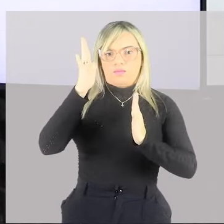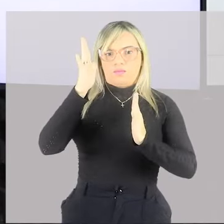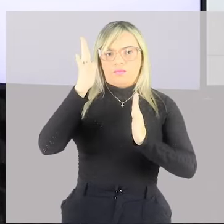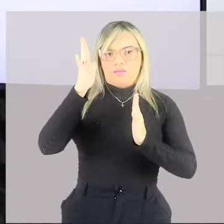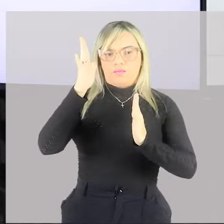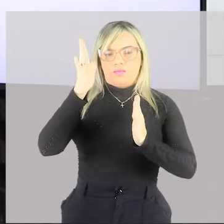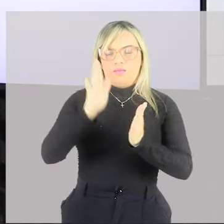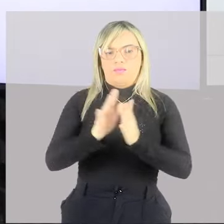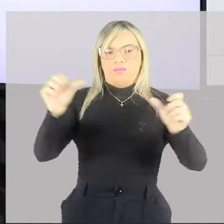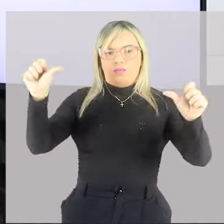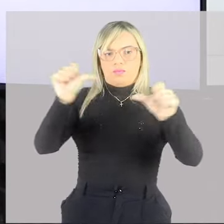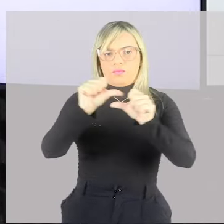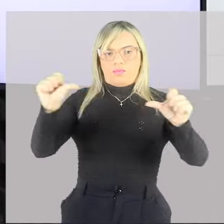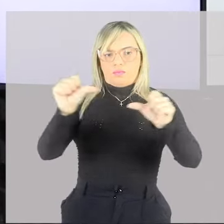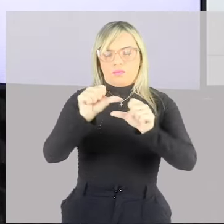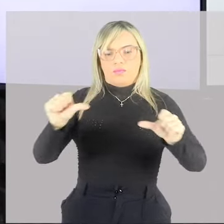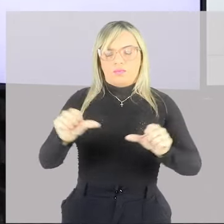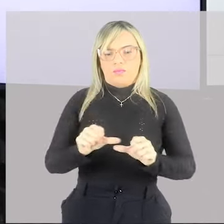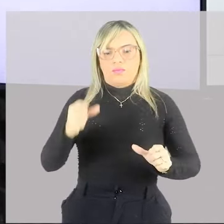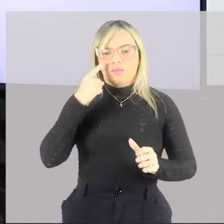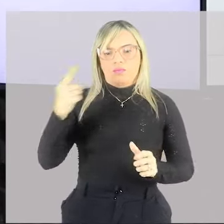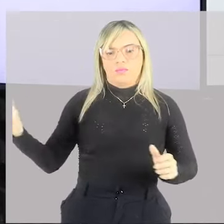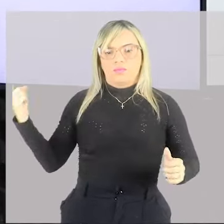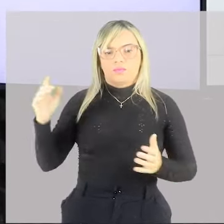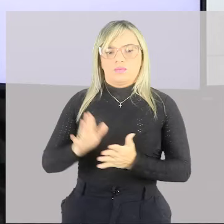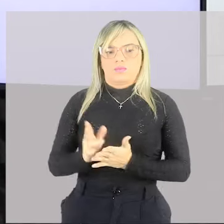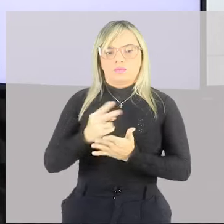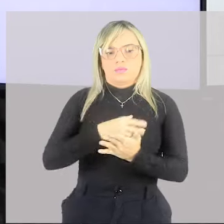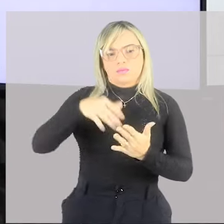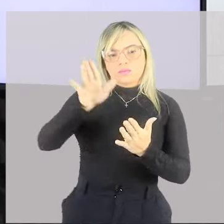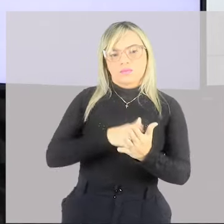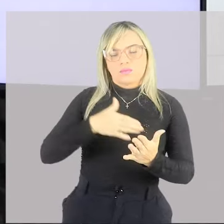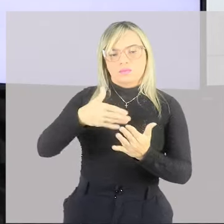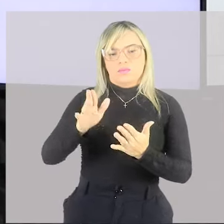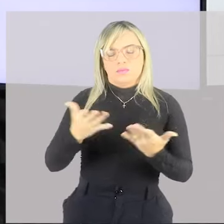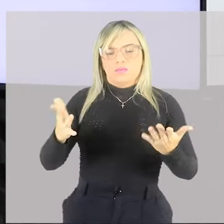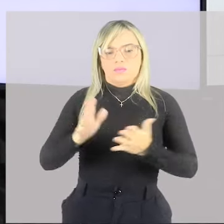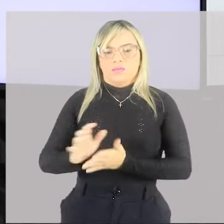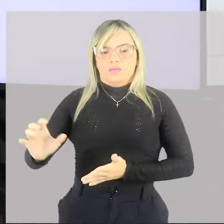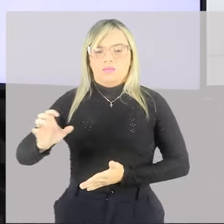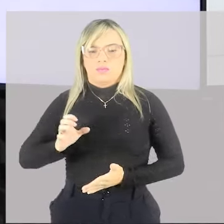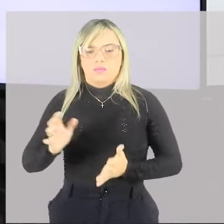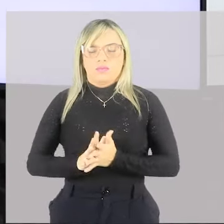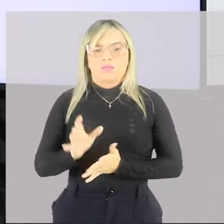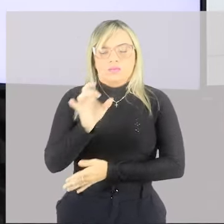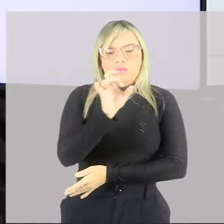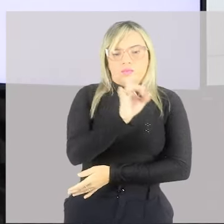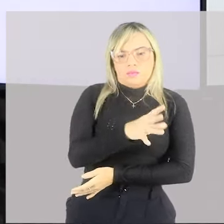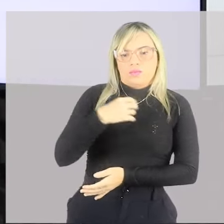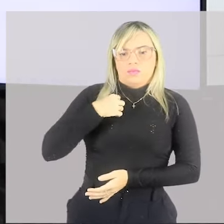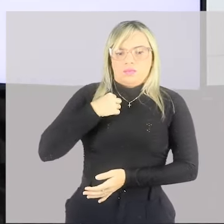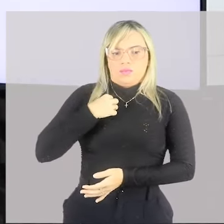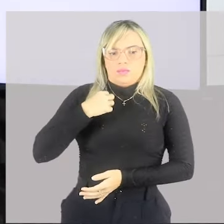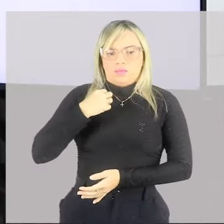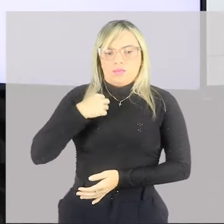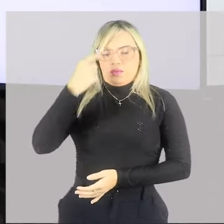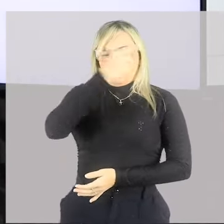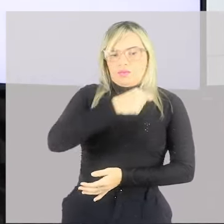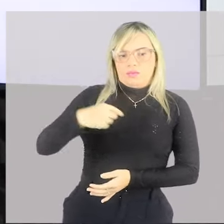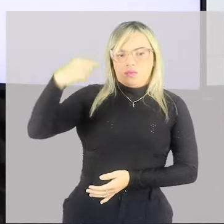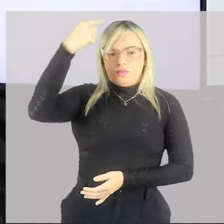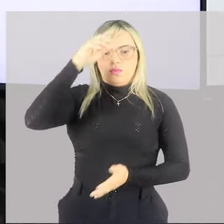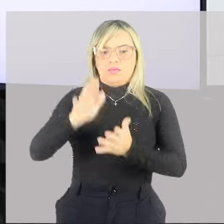assimétrico com Cont tornos assimétrico riqueza de detalhes nas vestes nas roupas e nas feições